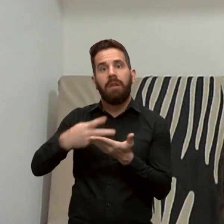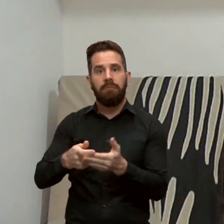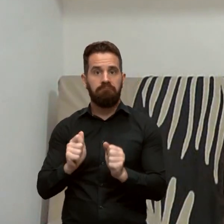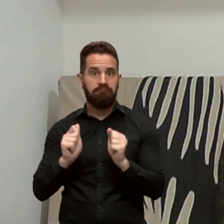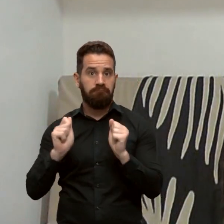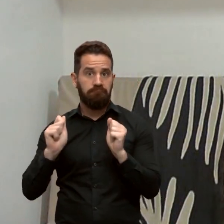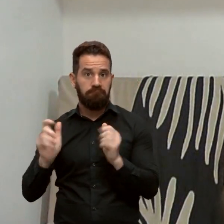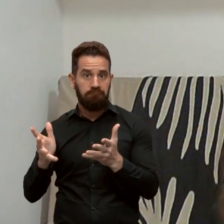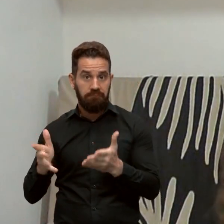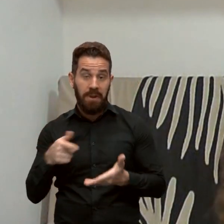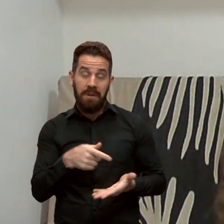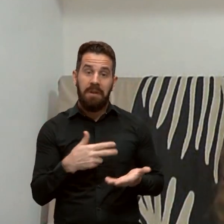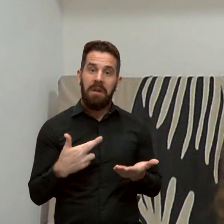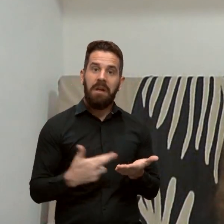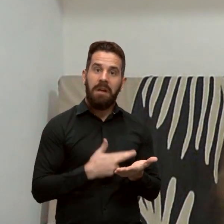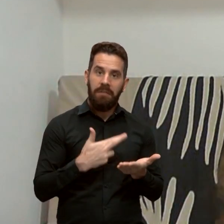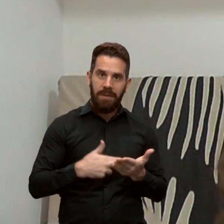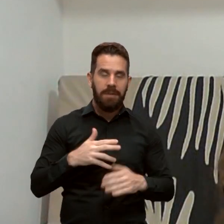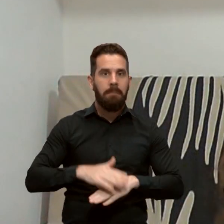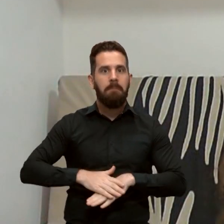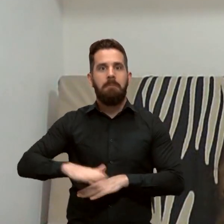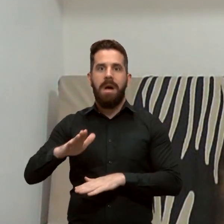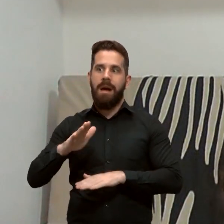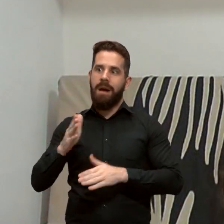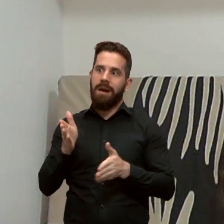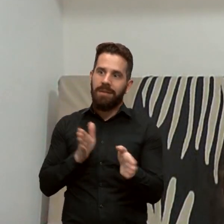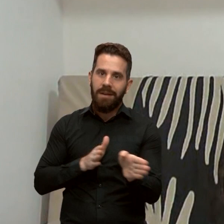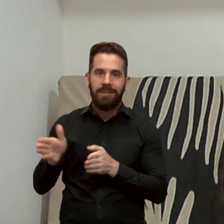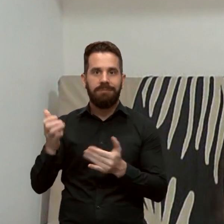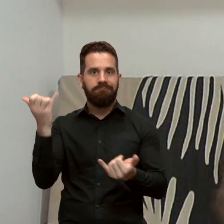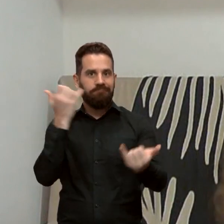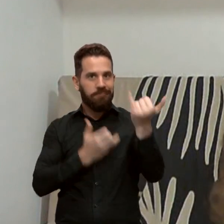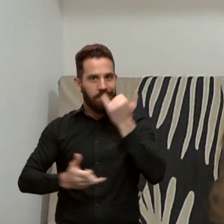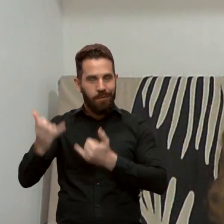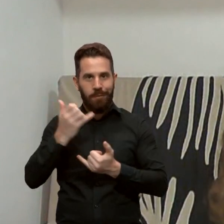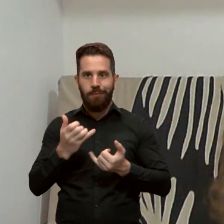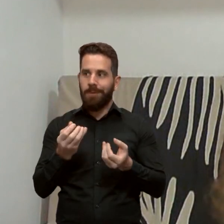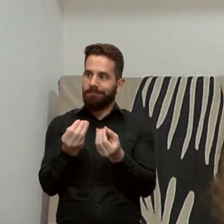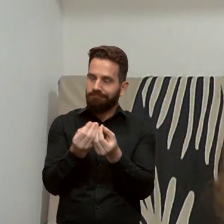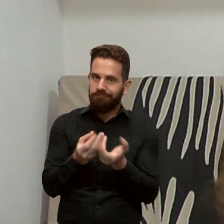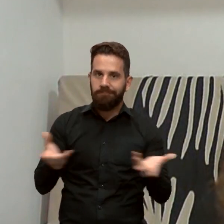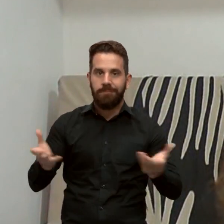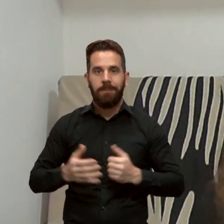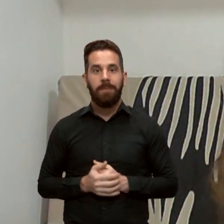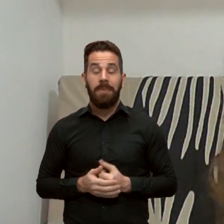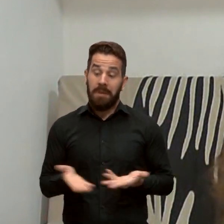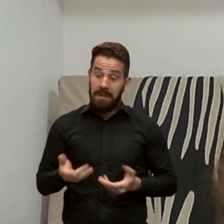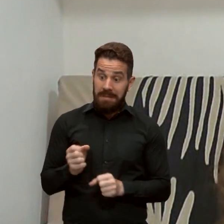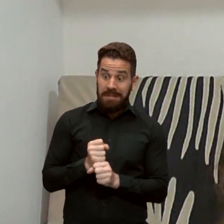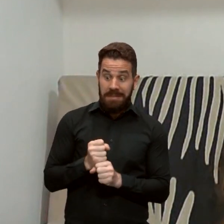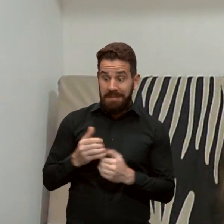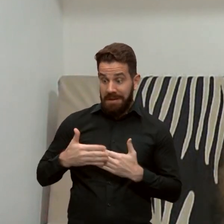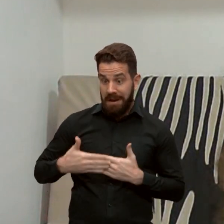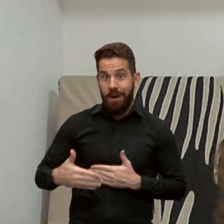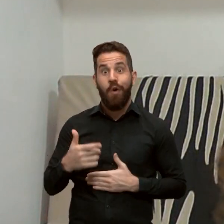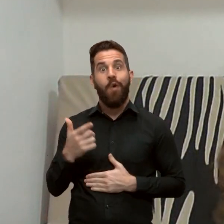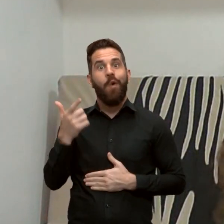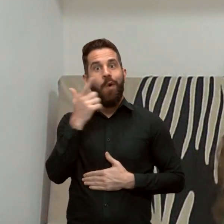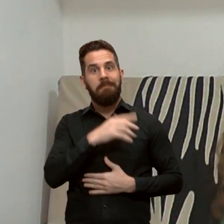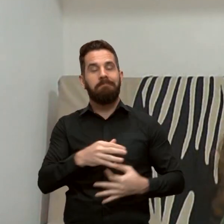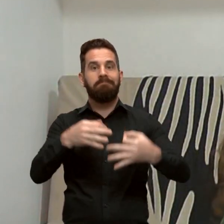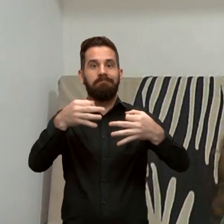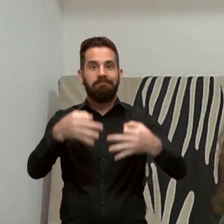a revista cada vez mais acessível. Então, esse ano, nós conseguimos finalmente, né, desse sonho antigo, concretizar o